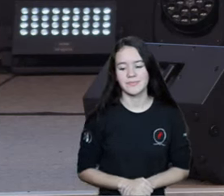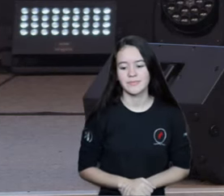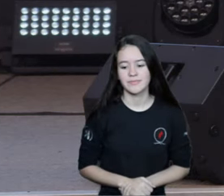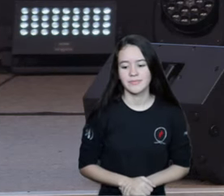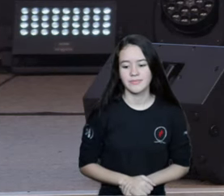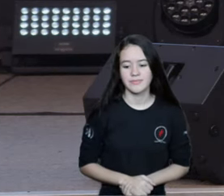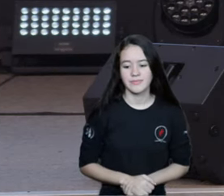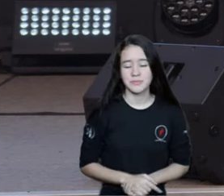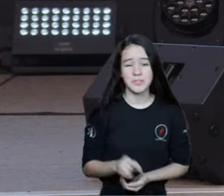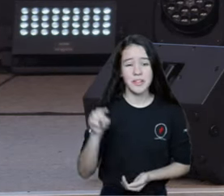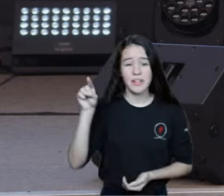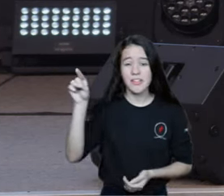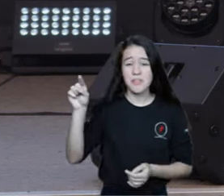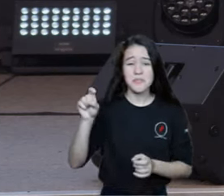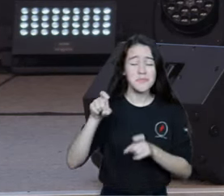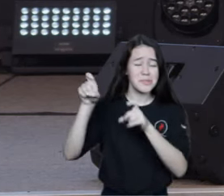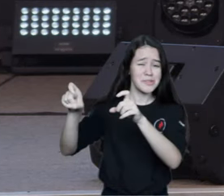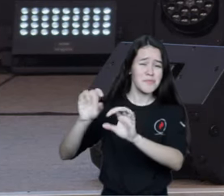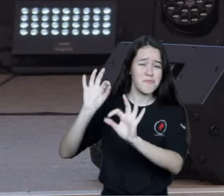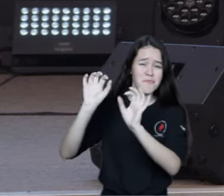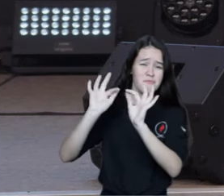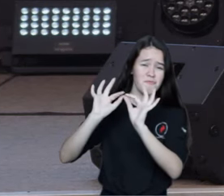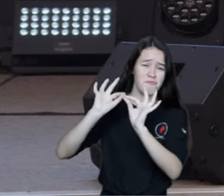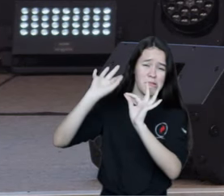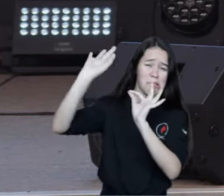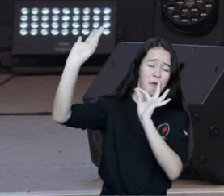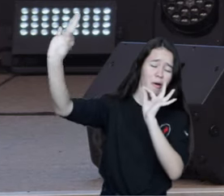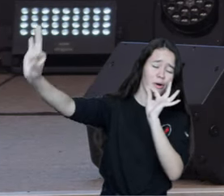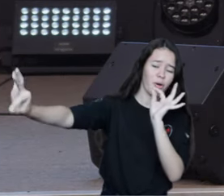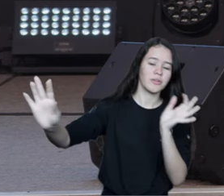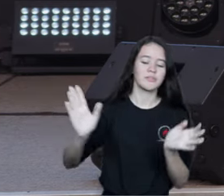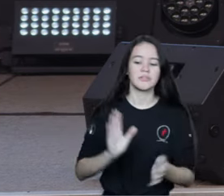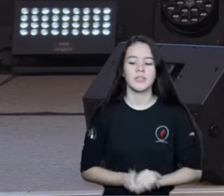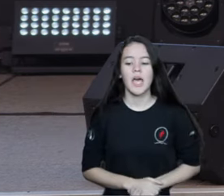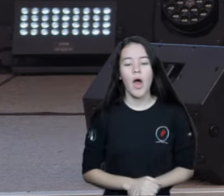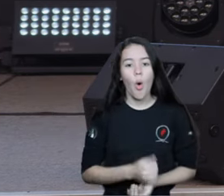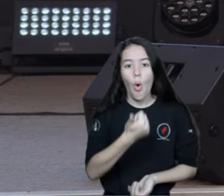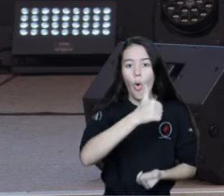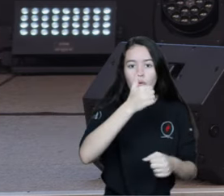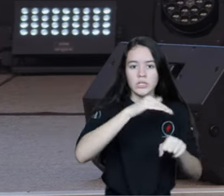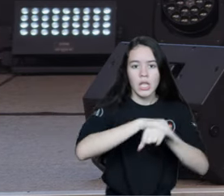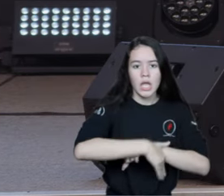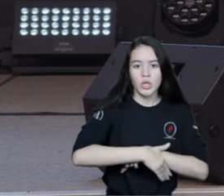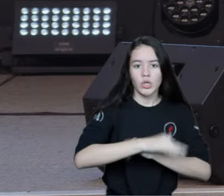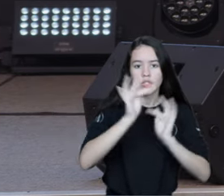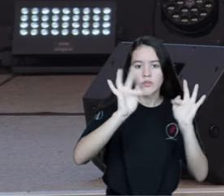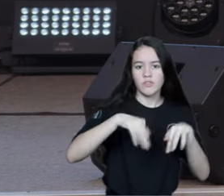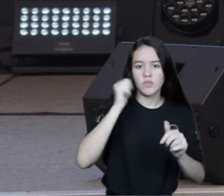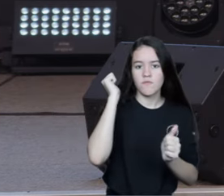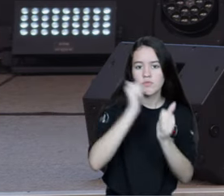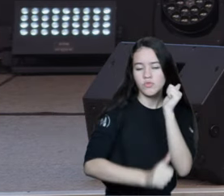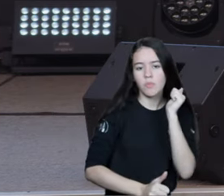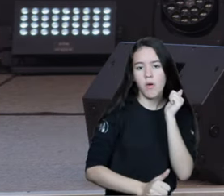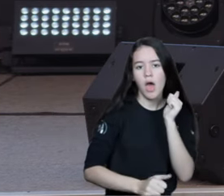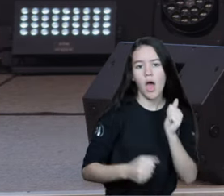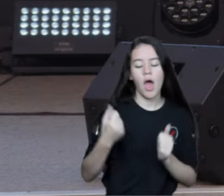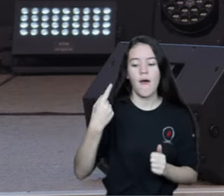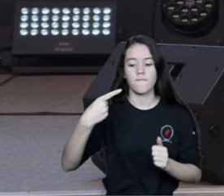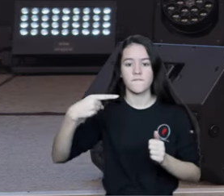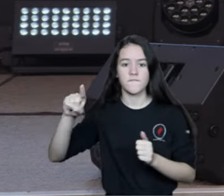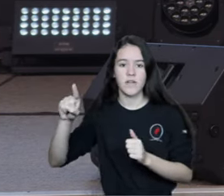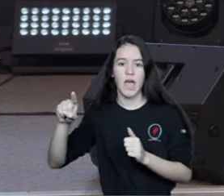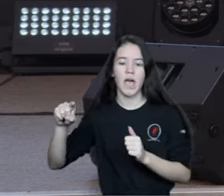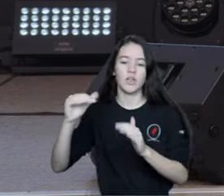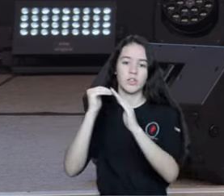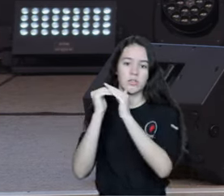lá nos Confins de zebulon acaba o jogo 11 da noite o cara vai para a estação